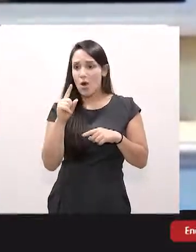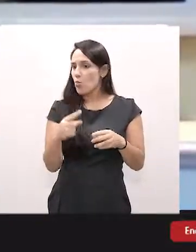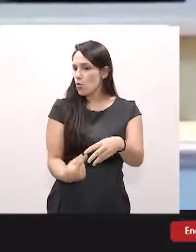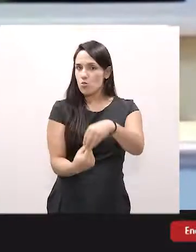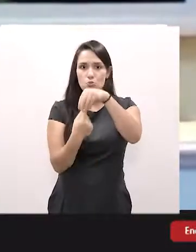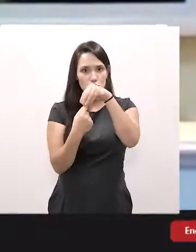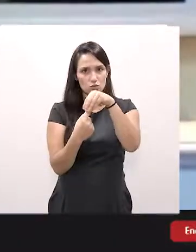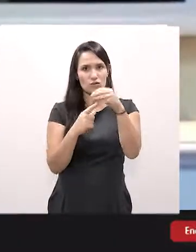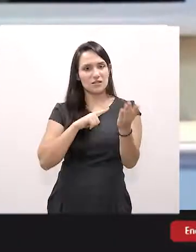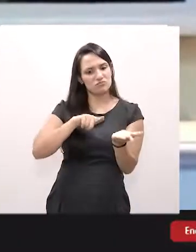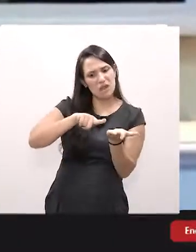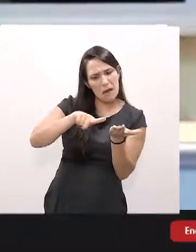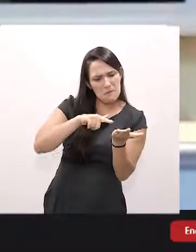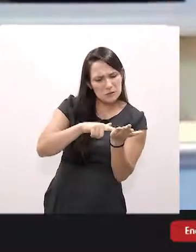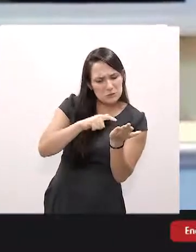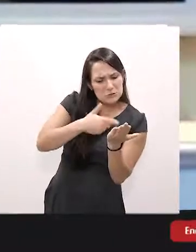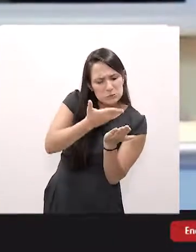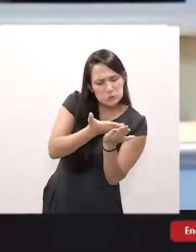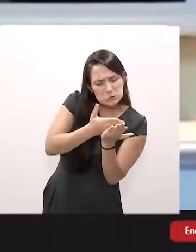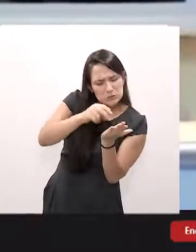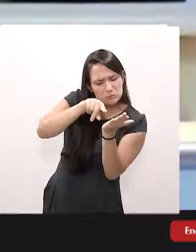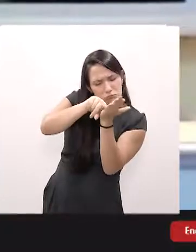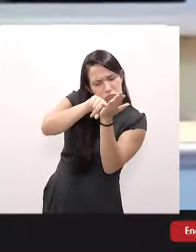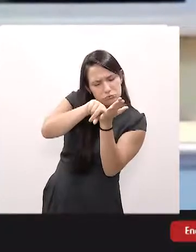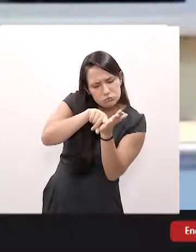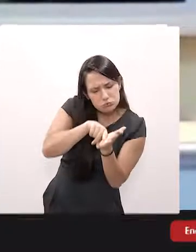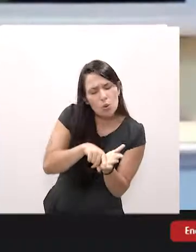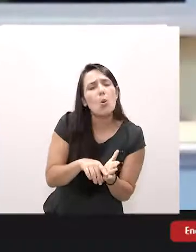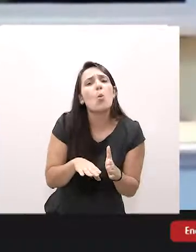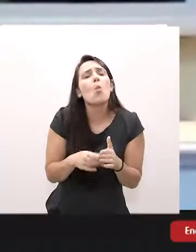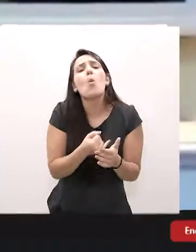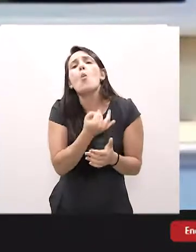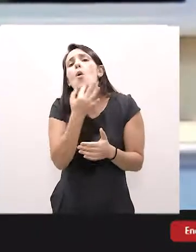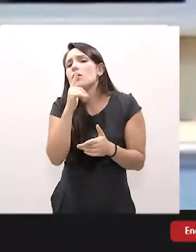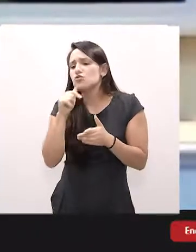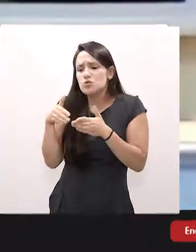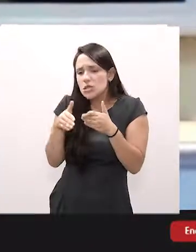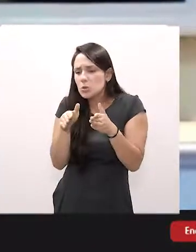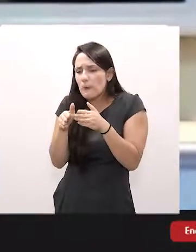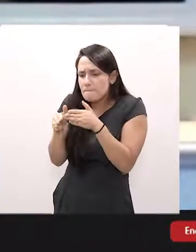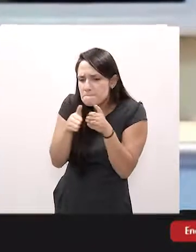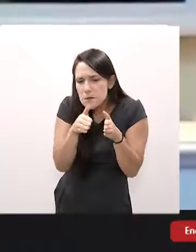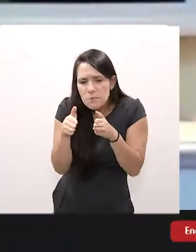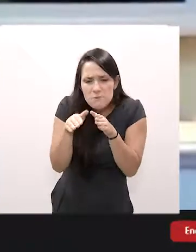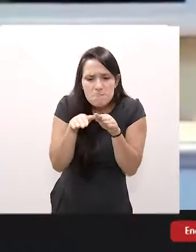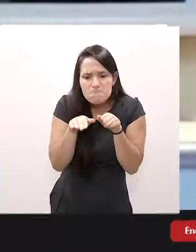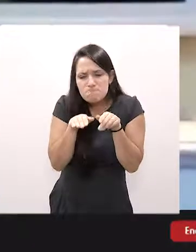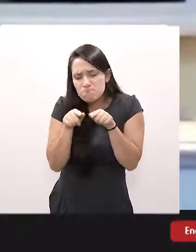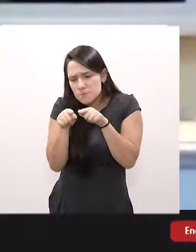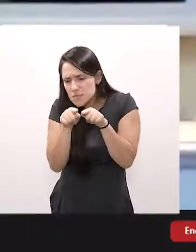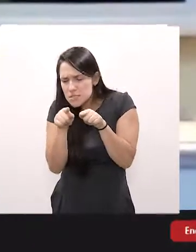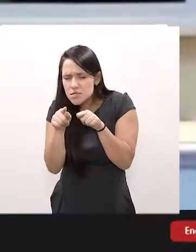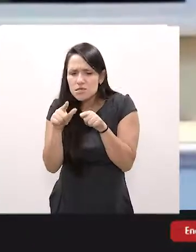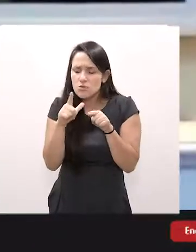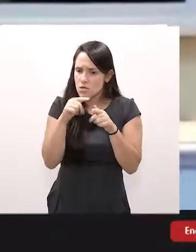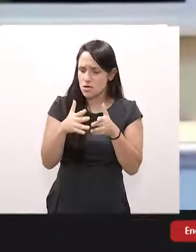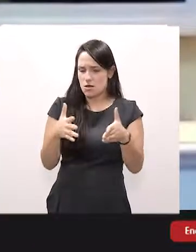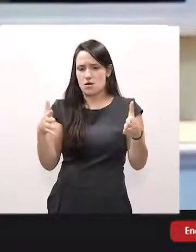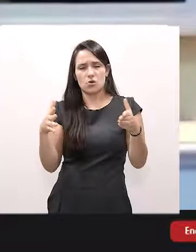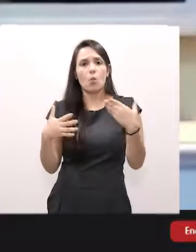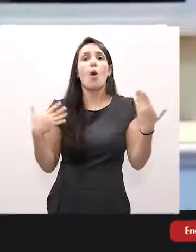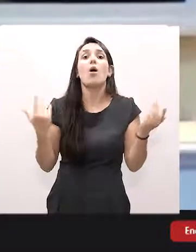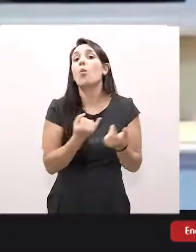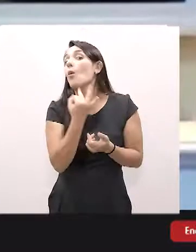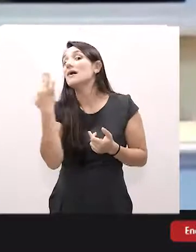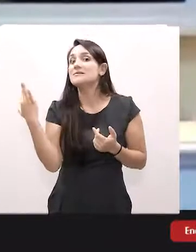estado do Brasil que tem um trabalho tão minucioso de todo o seu manancial,